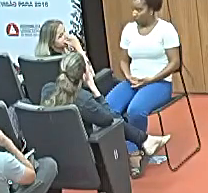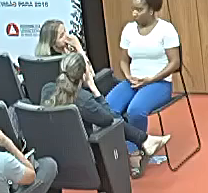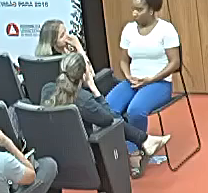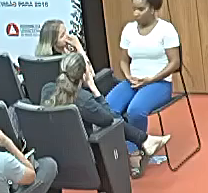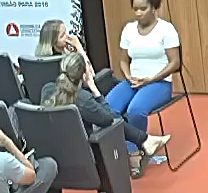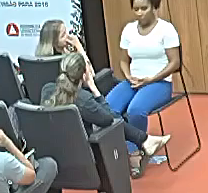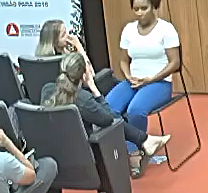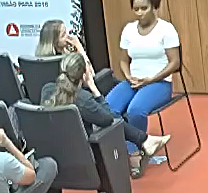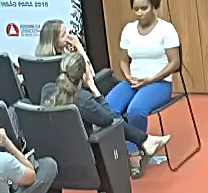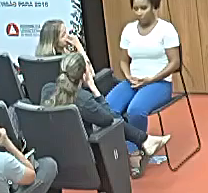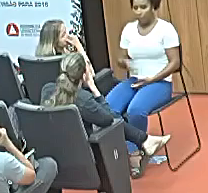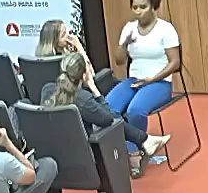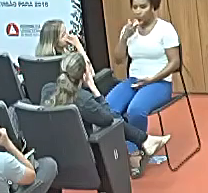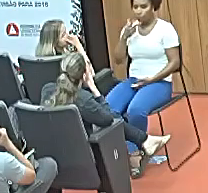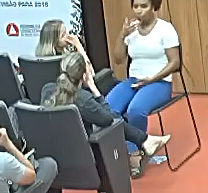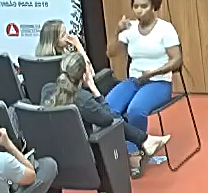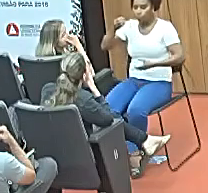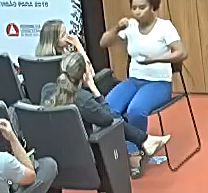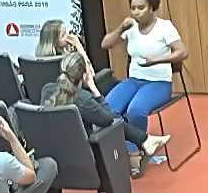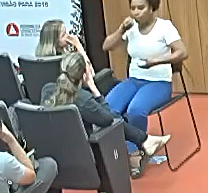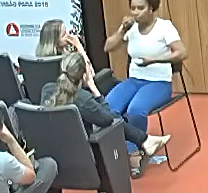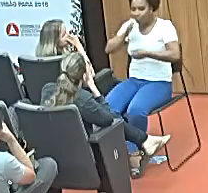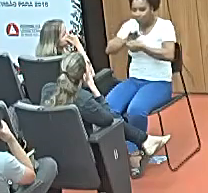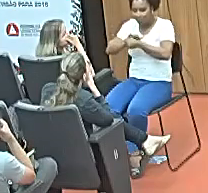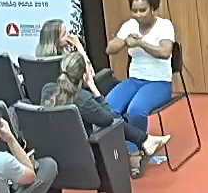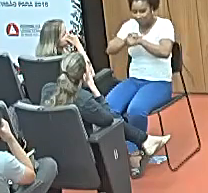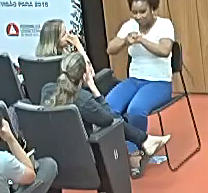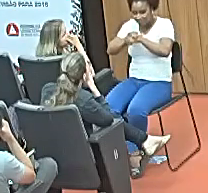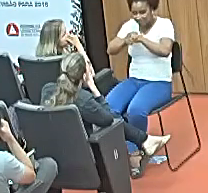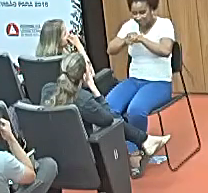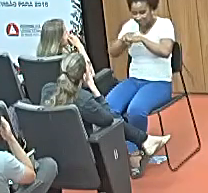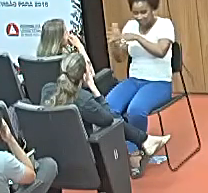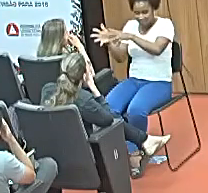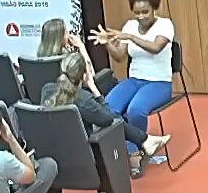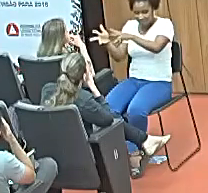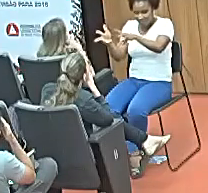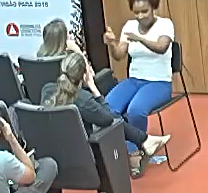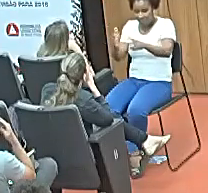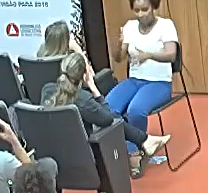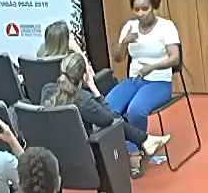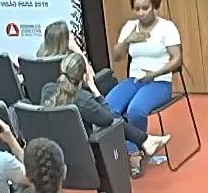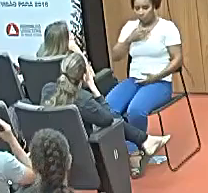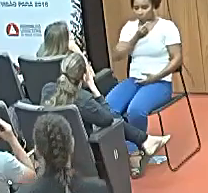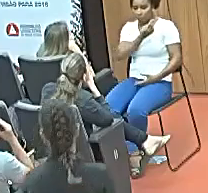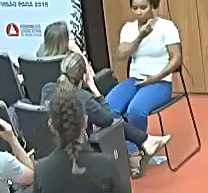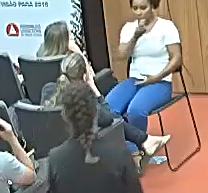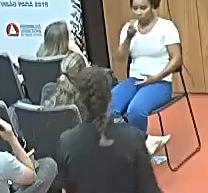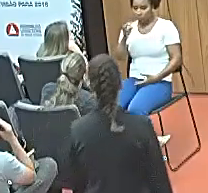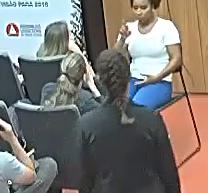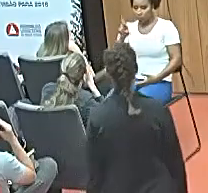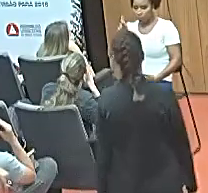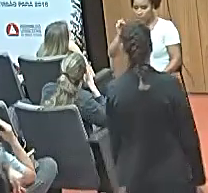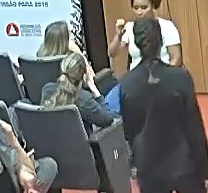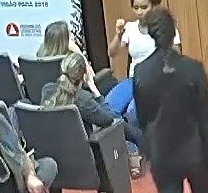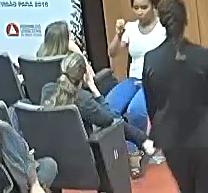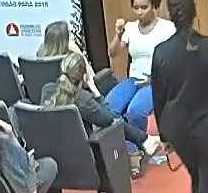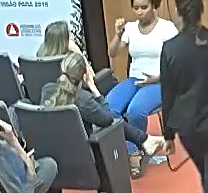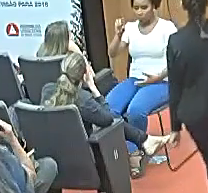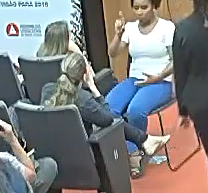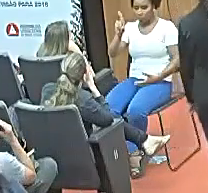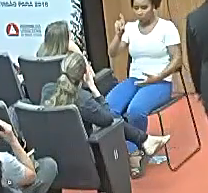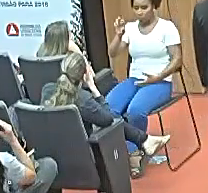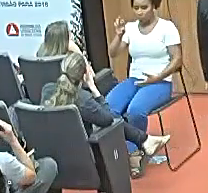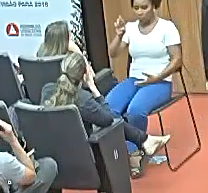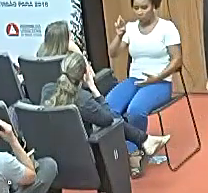primeiramente uma boa noite a todos à mesa composta meu nome é rodrigo que está na hora antes o presidente do conselho estadual